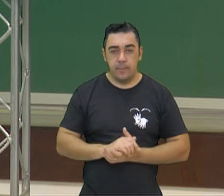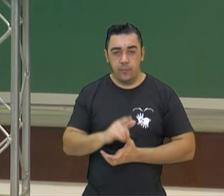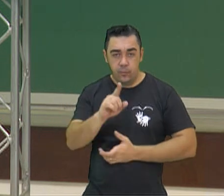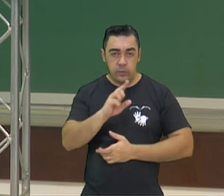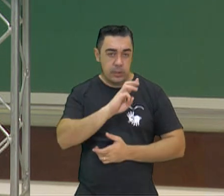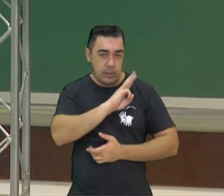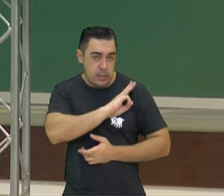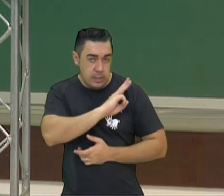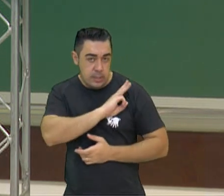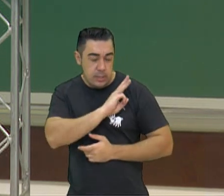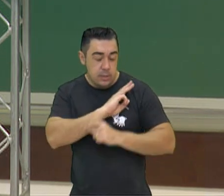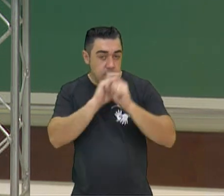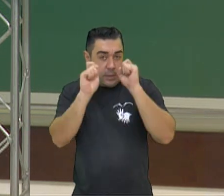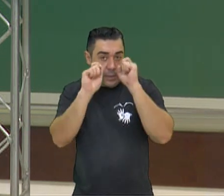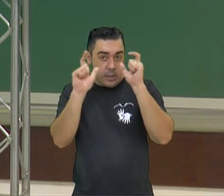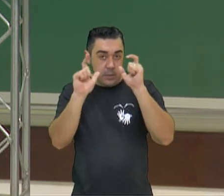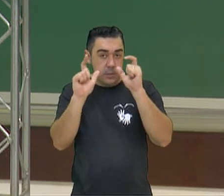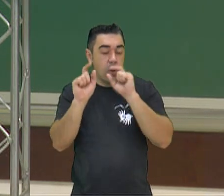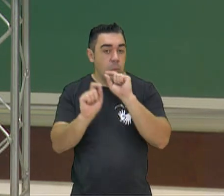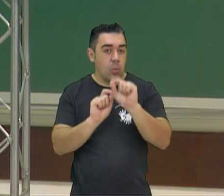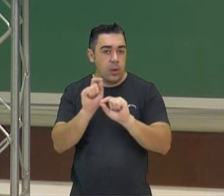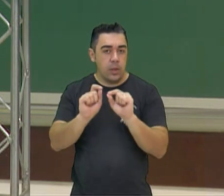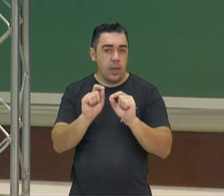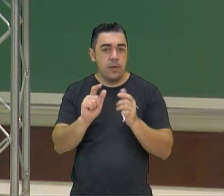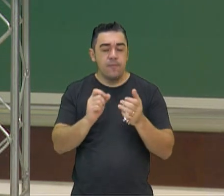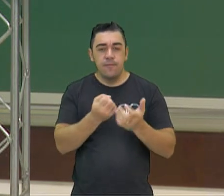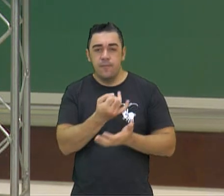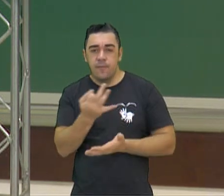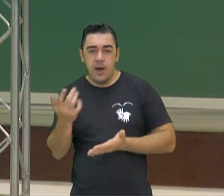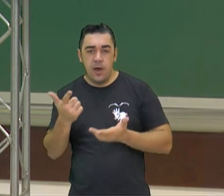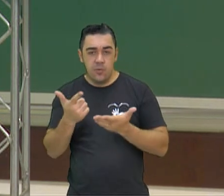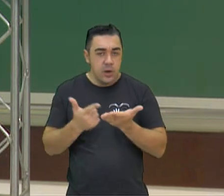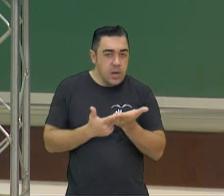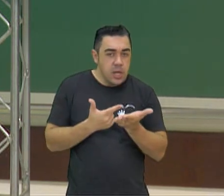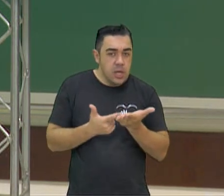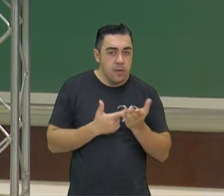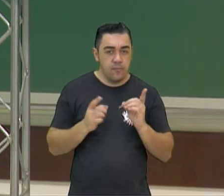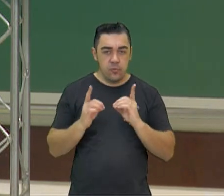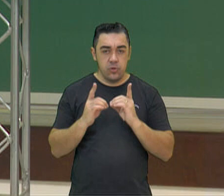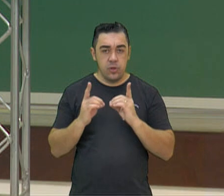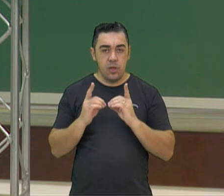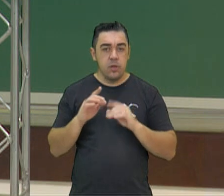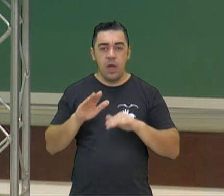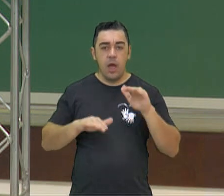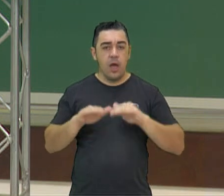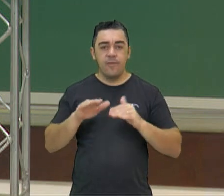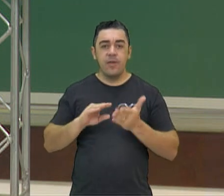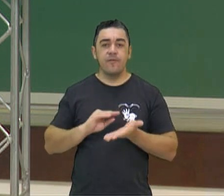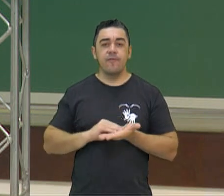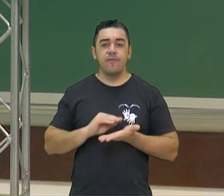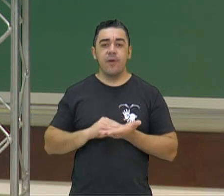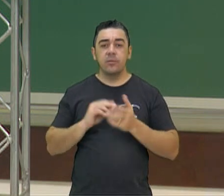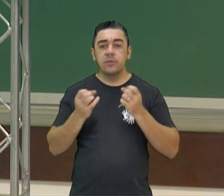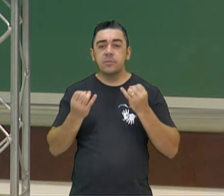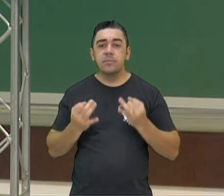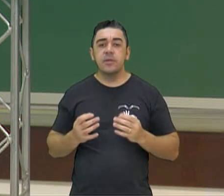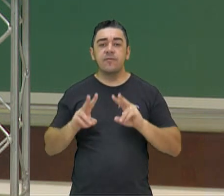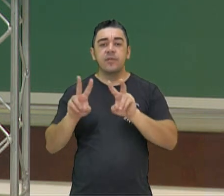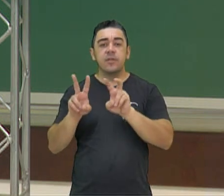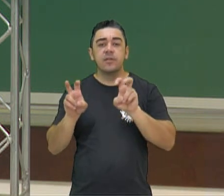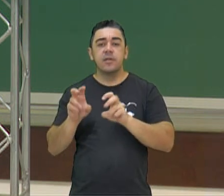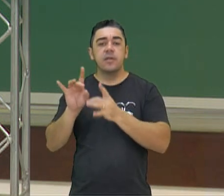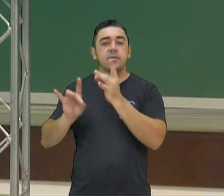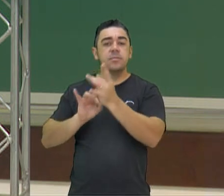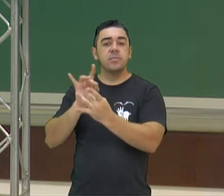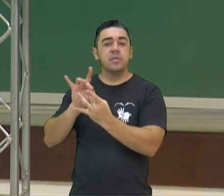que olhar com mais atenção, porque muitos livros didáticos que se usam no terceiro ano não tem uma parte específica da